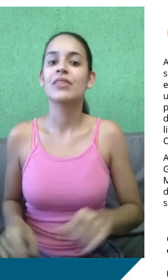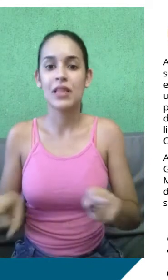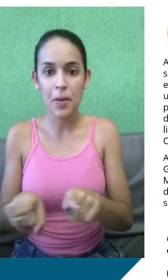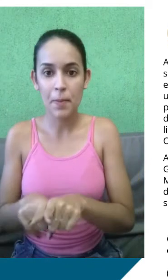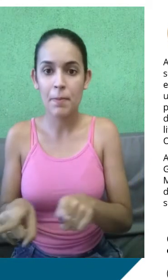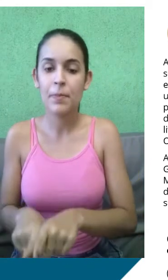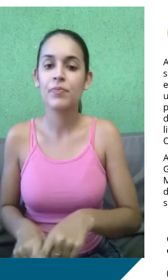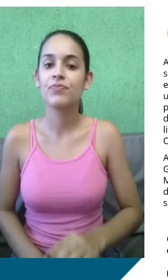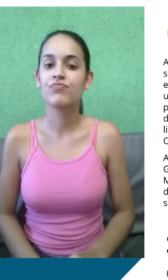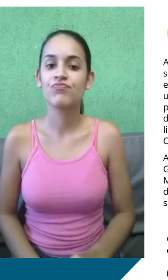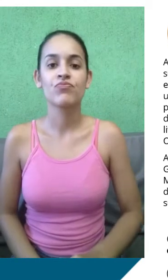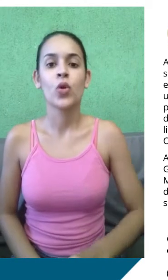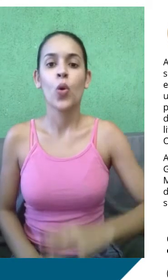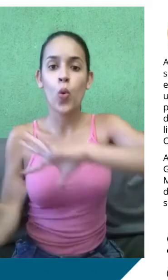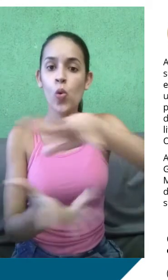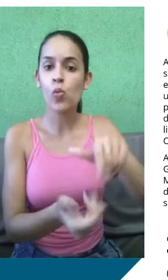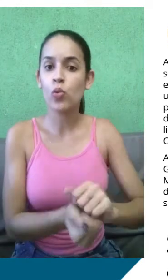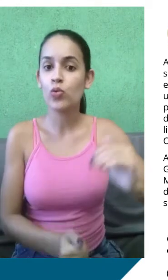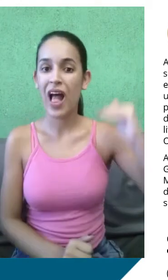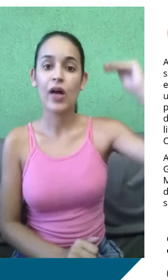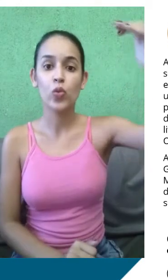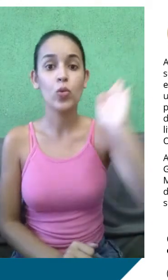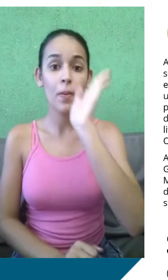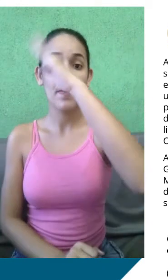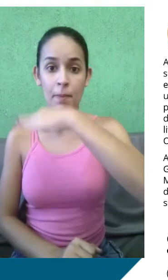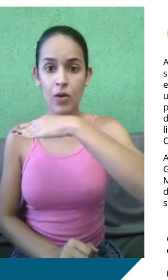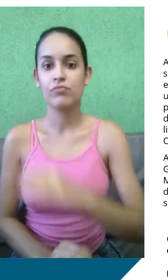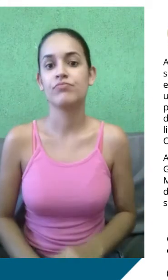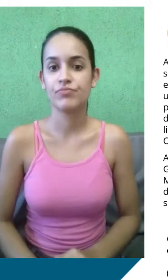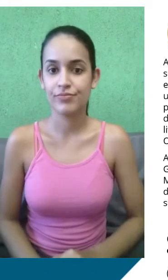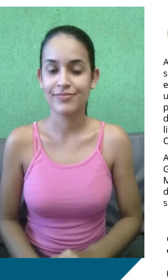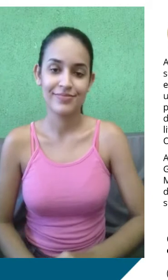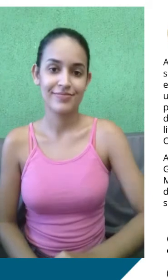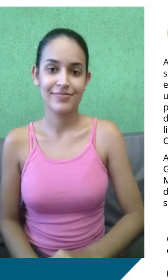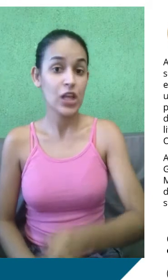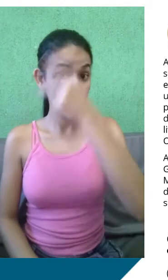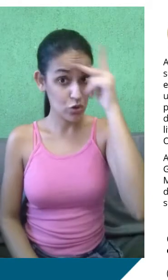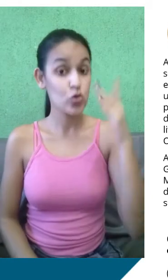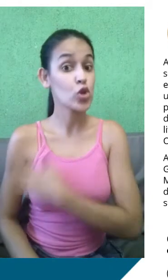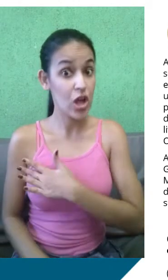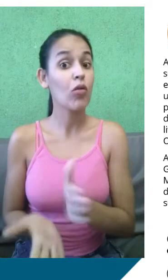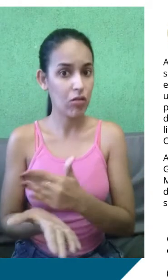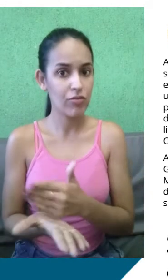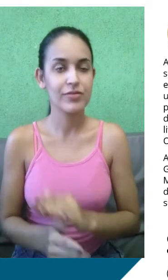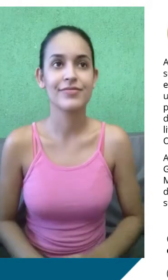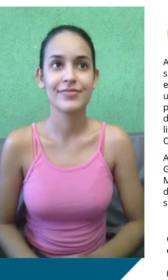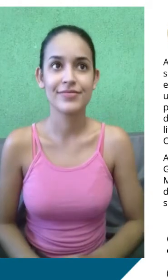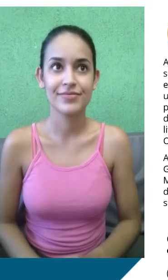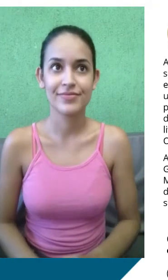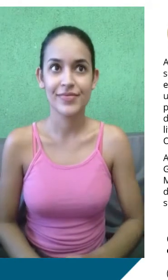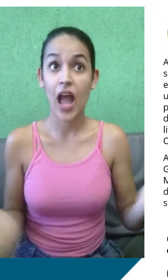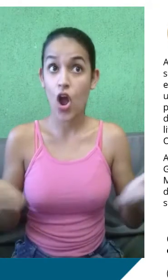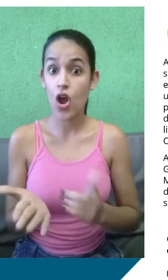a crueldade do mundo adulto. Um sucesso absoluto e raro de crítica e público. Os gêneros textuais podem